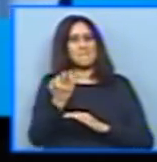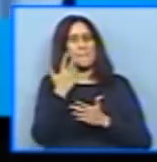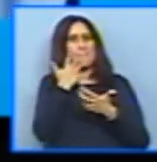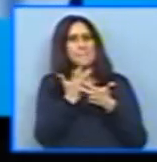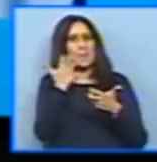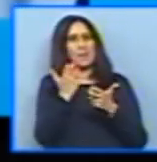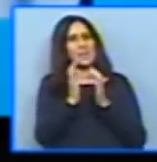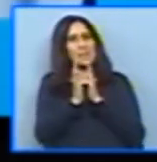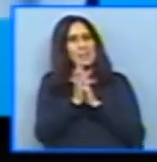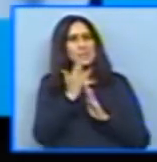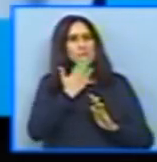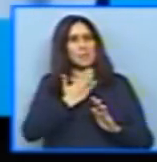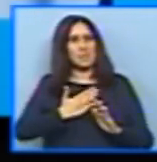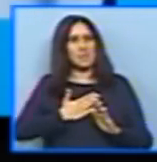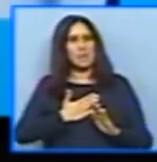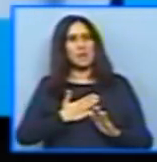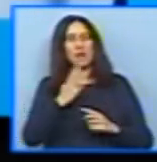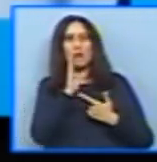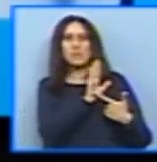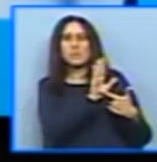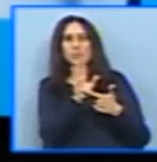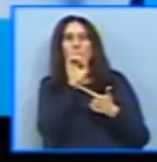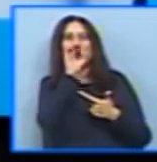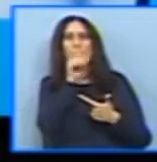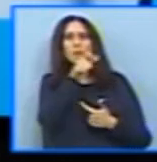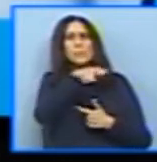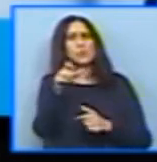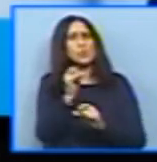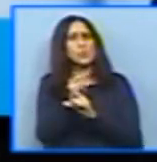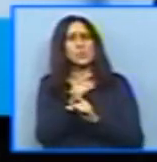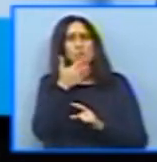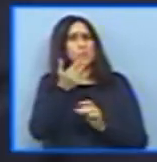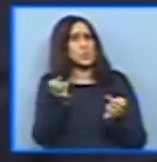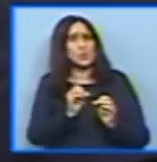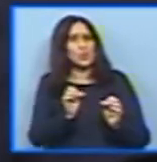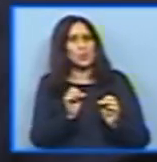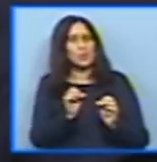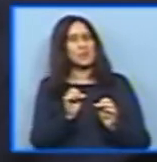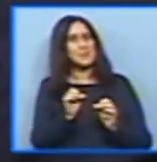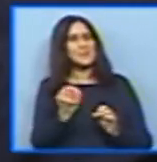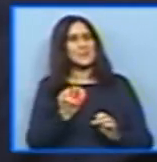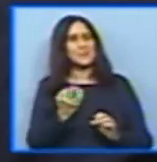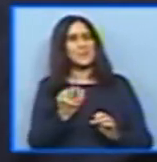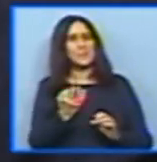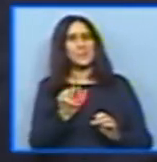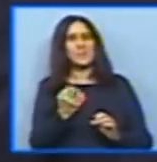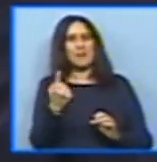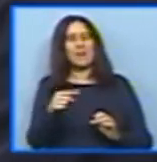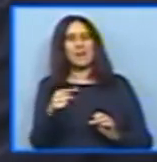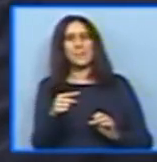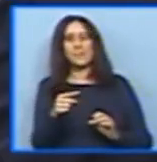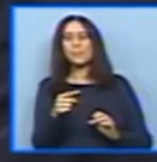plasmada em texto para que possa servir de testemunho a outras pessoas que não tiveram essa experiência direta. Portanto, aqui está a